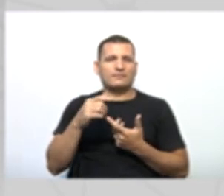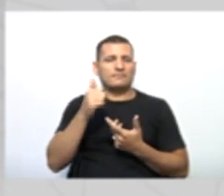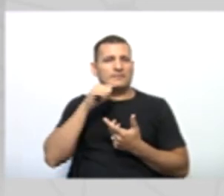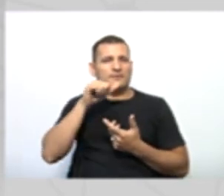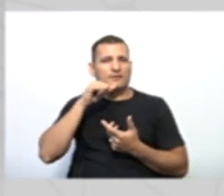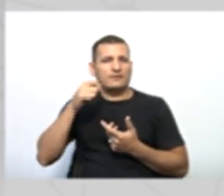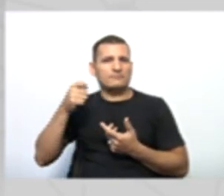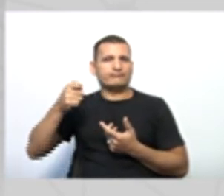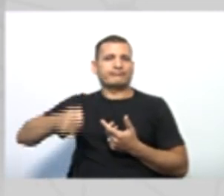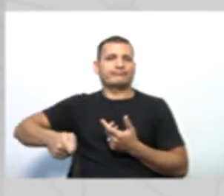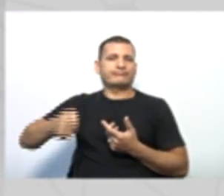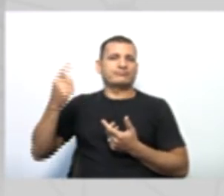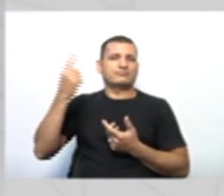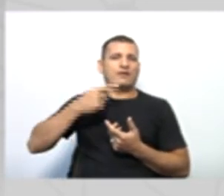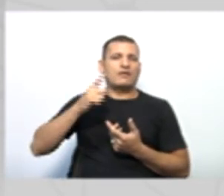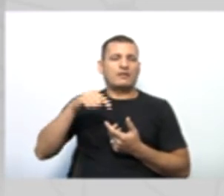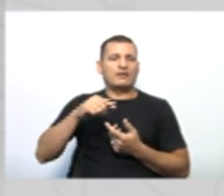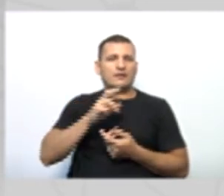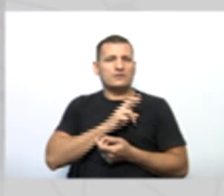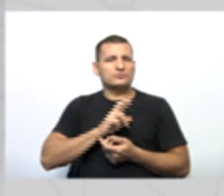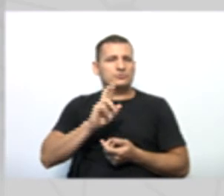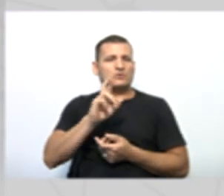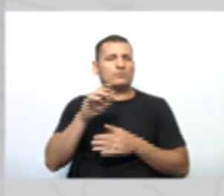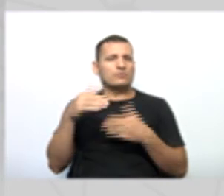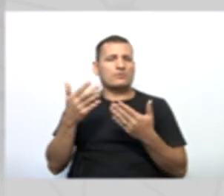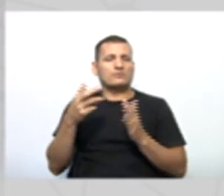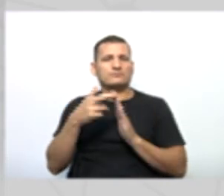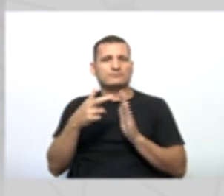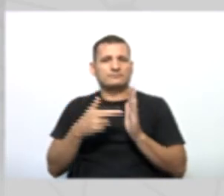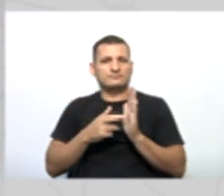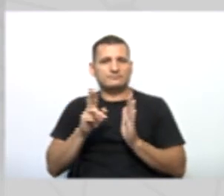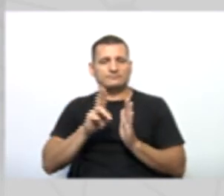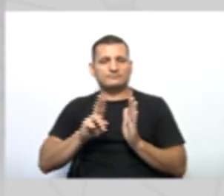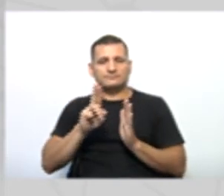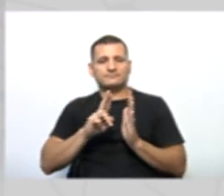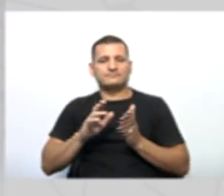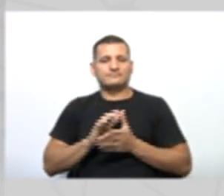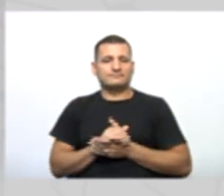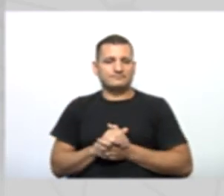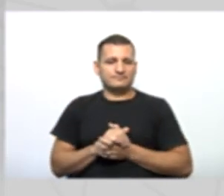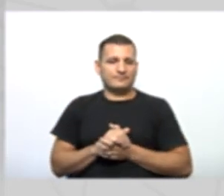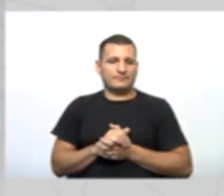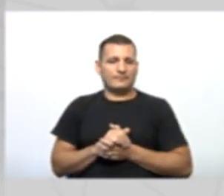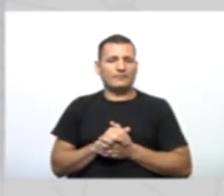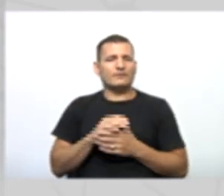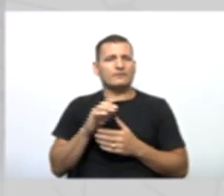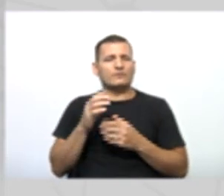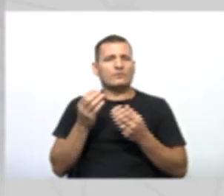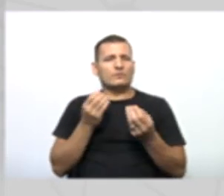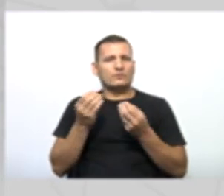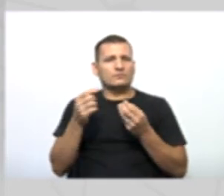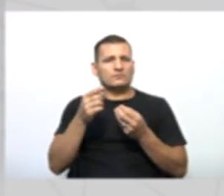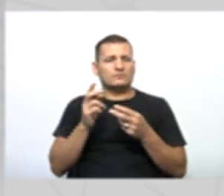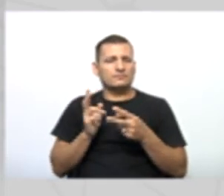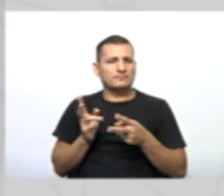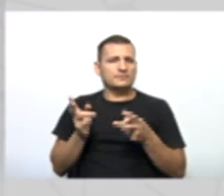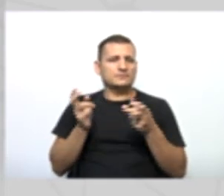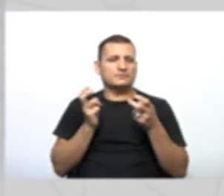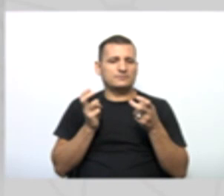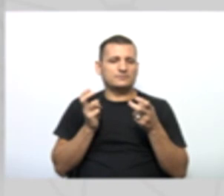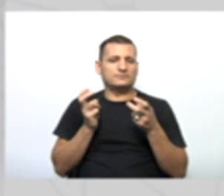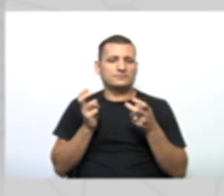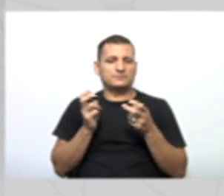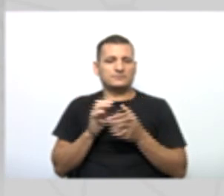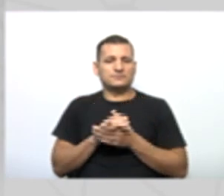mãe, é um fundamento religioso? Quais são os critérios? E depois, como você percebe a influência